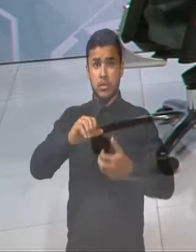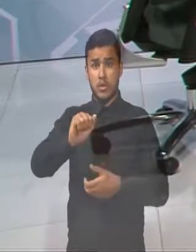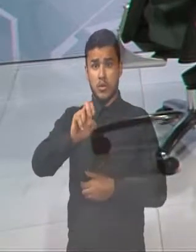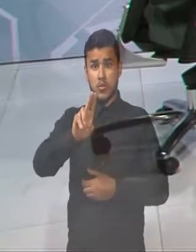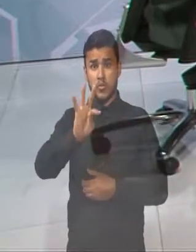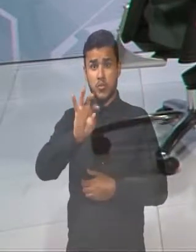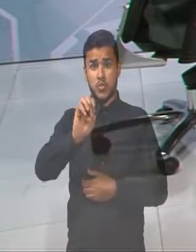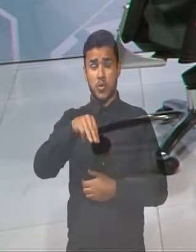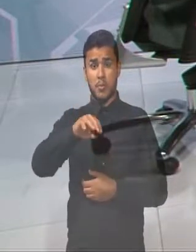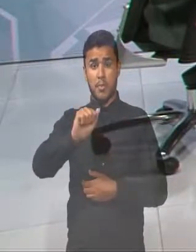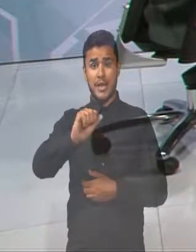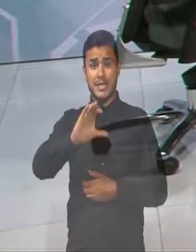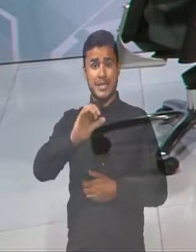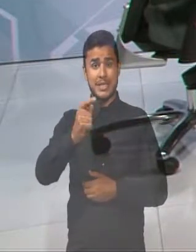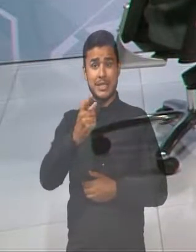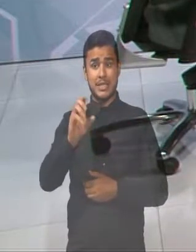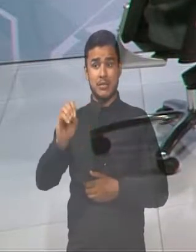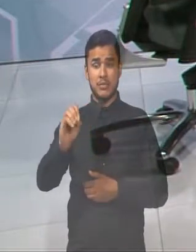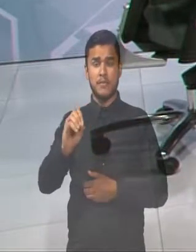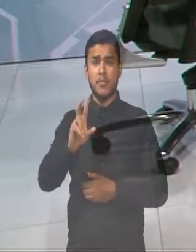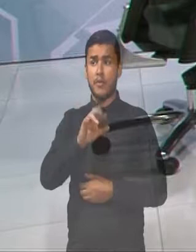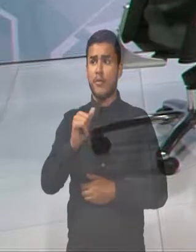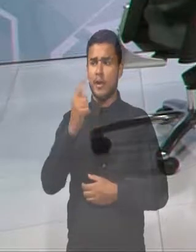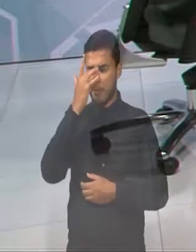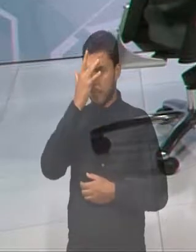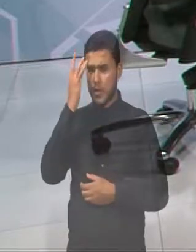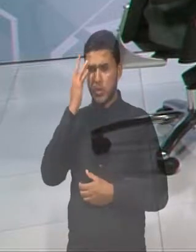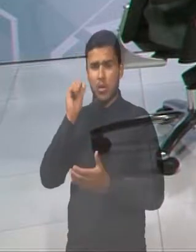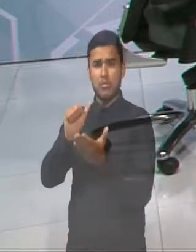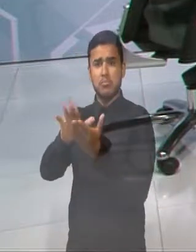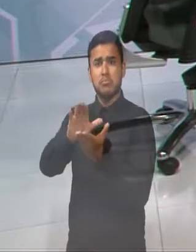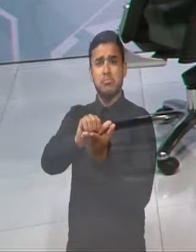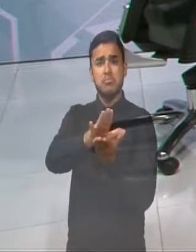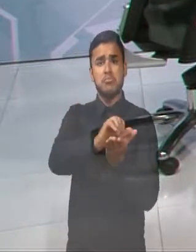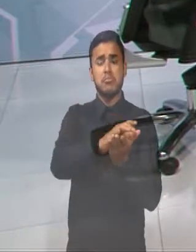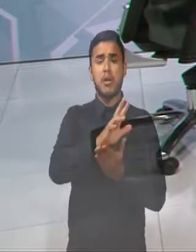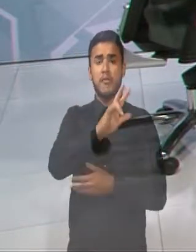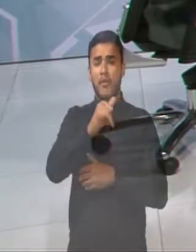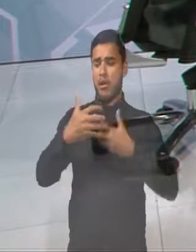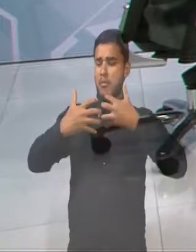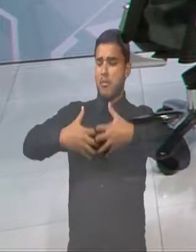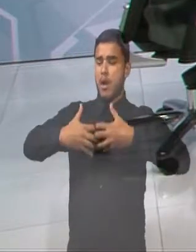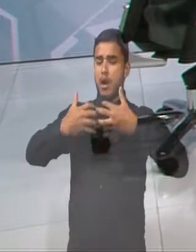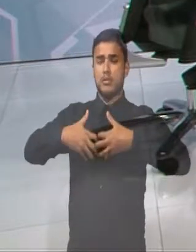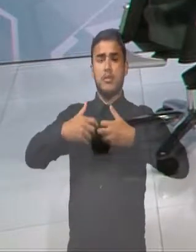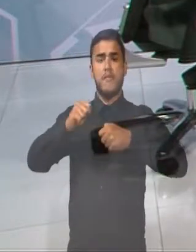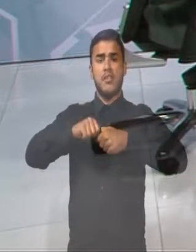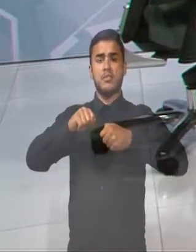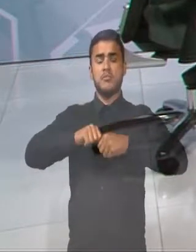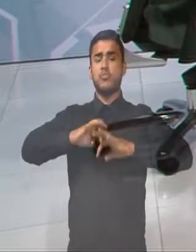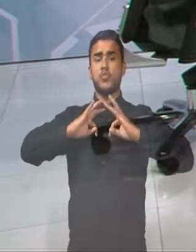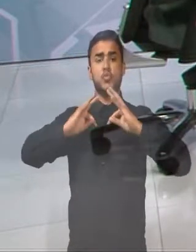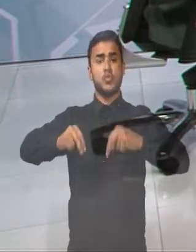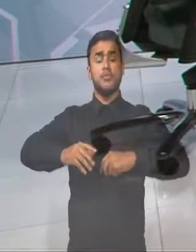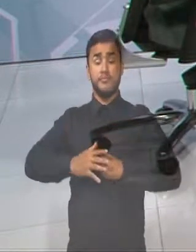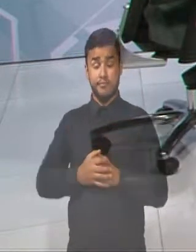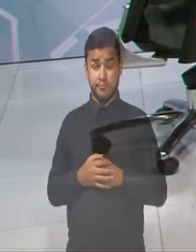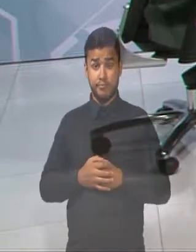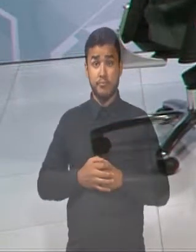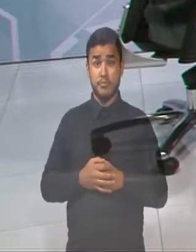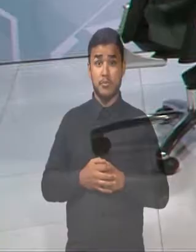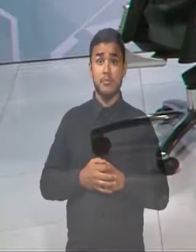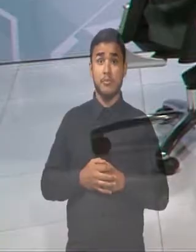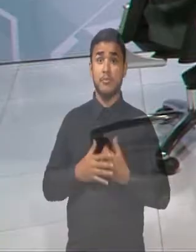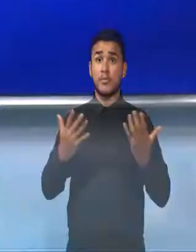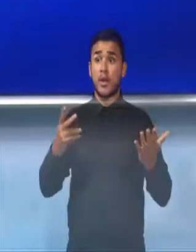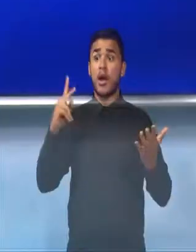vai continuar esse processo de destruir alguns empregos e criar outros na mesma proporção ou até maior, porque a primeira revolução destruiu alguns empregos e criou outros